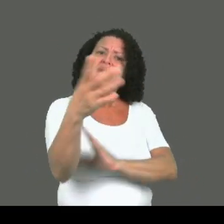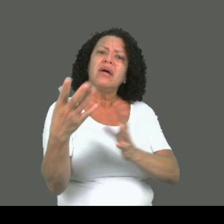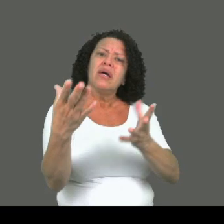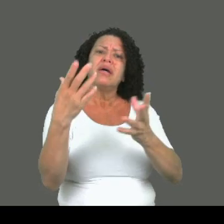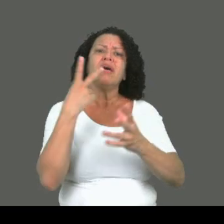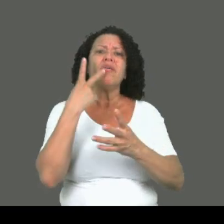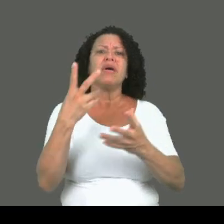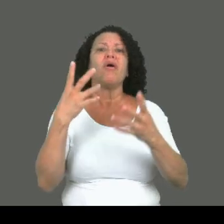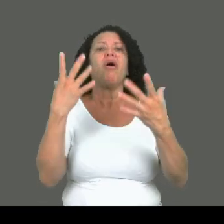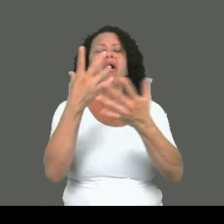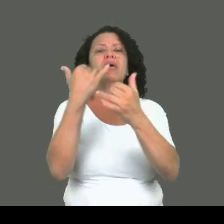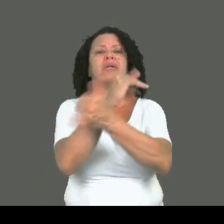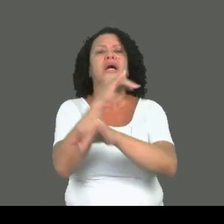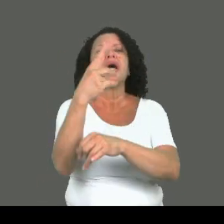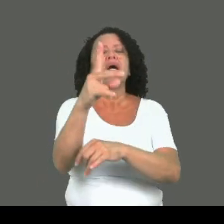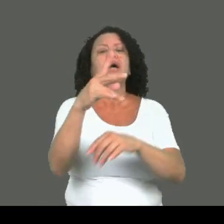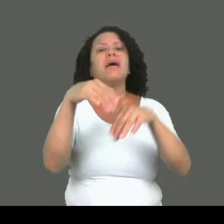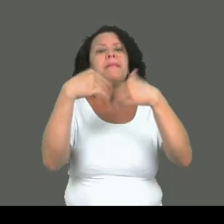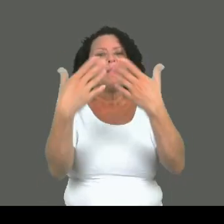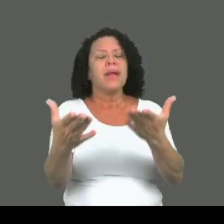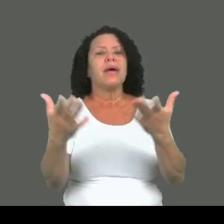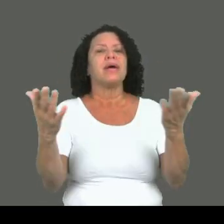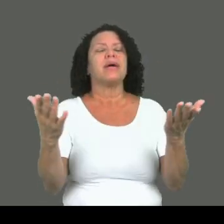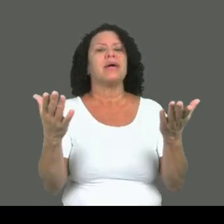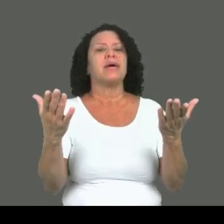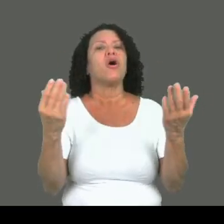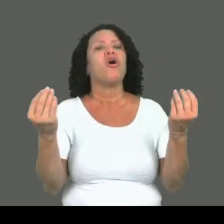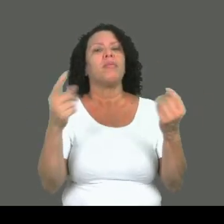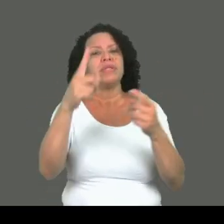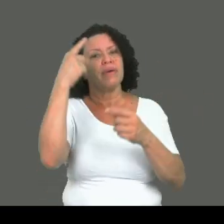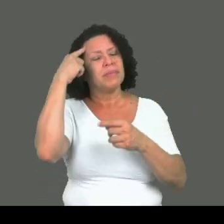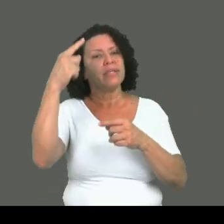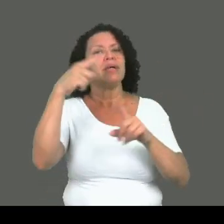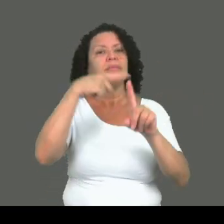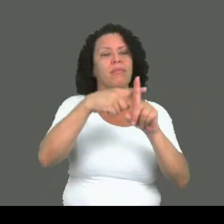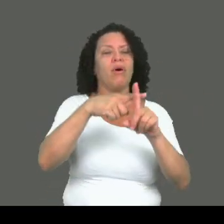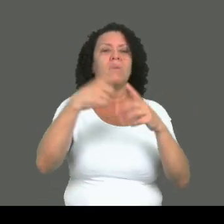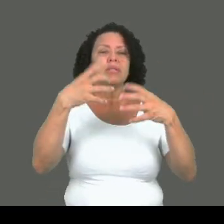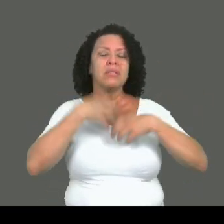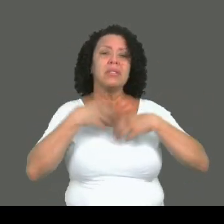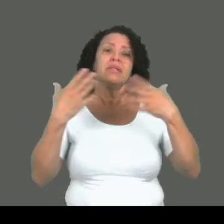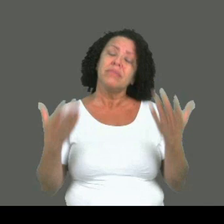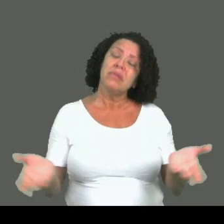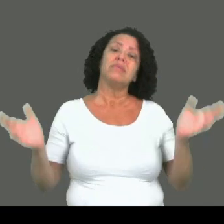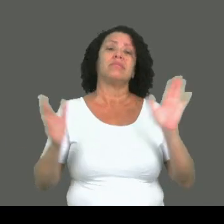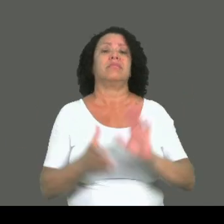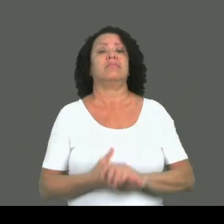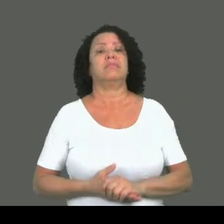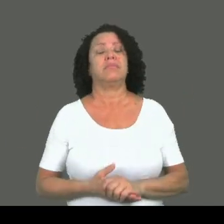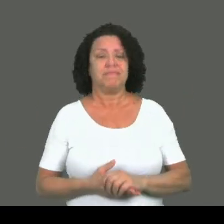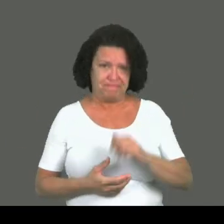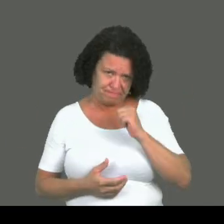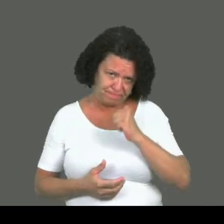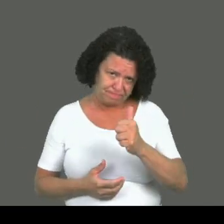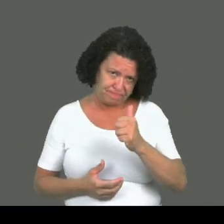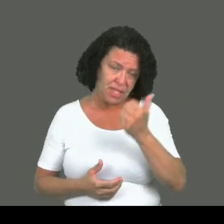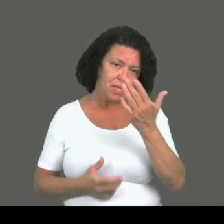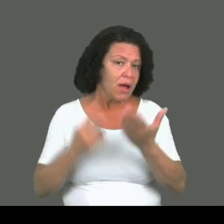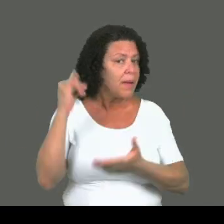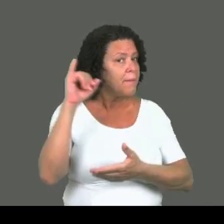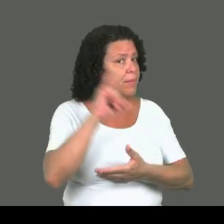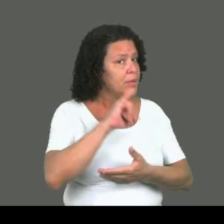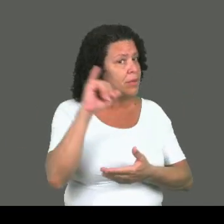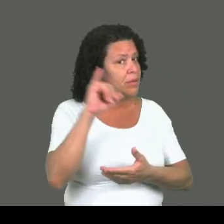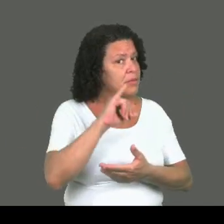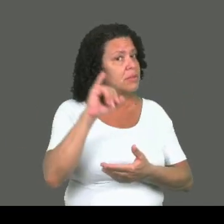em sintonia para que tudo saia do mesmo jeito com o qual você está sintonizado, tá? Então, muito